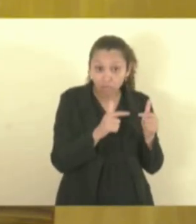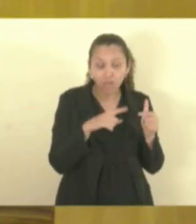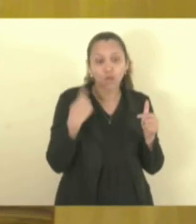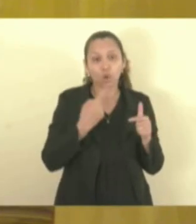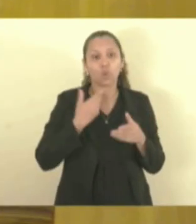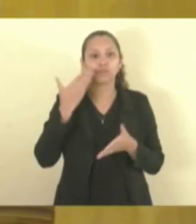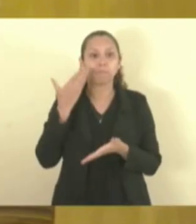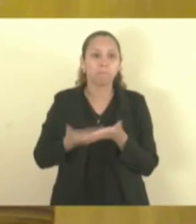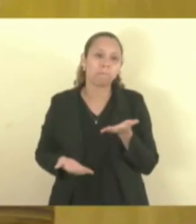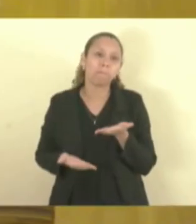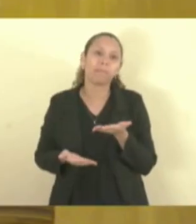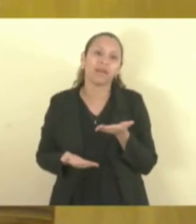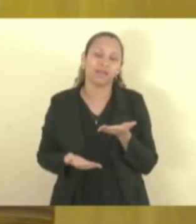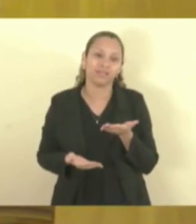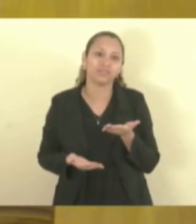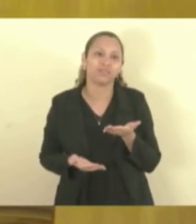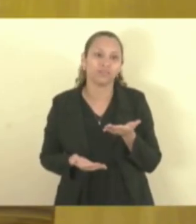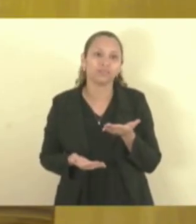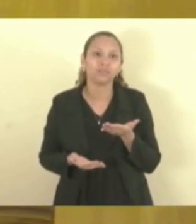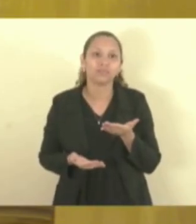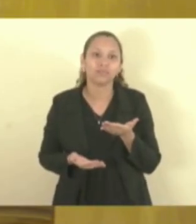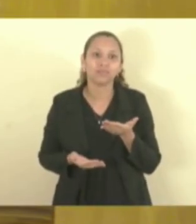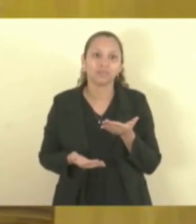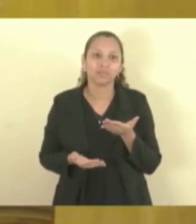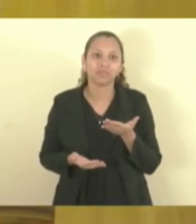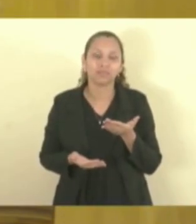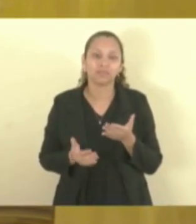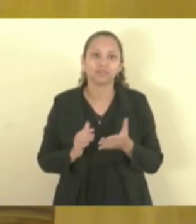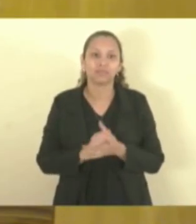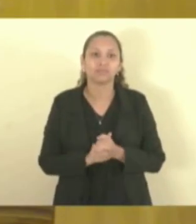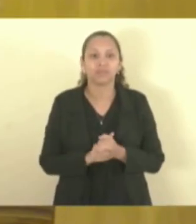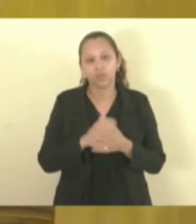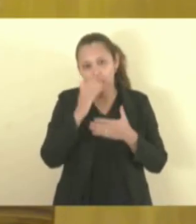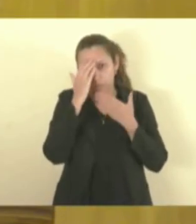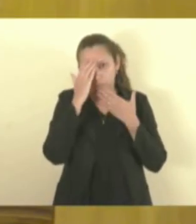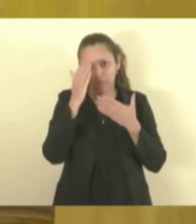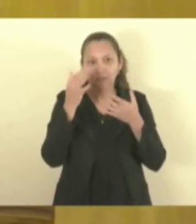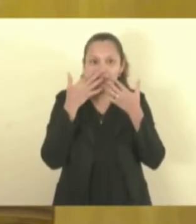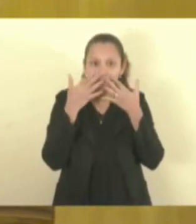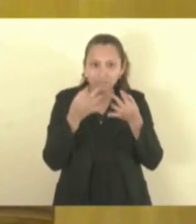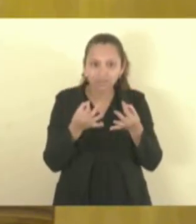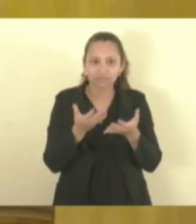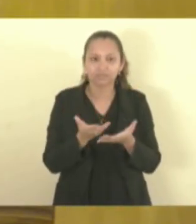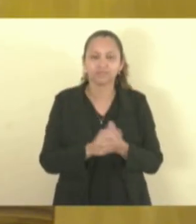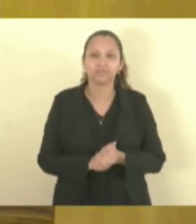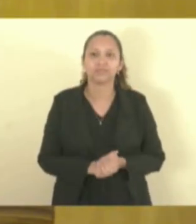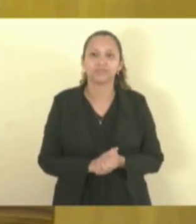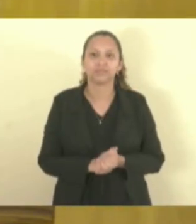capital e perdemos de certo modo, um legado nosso. Obrigado por sua atenção.